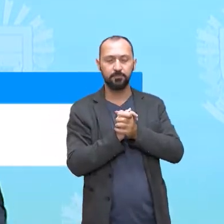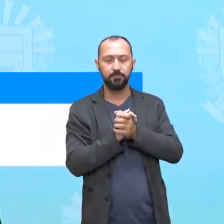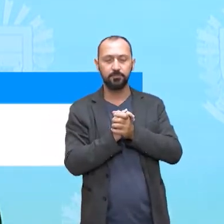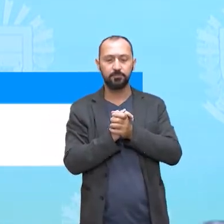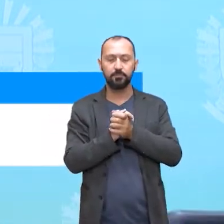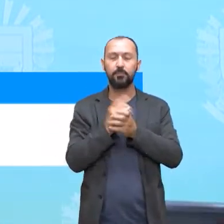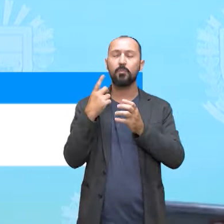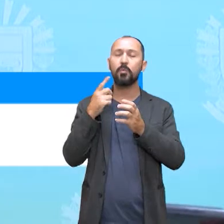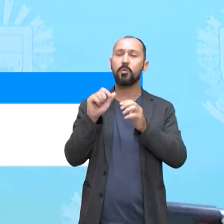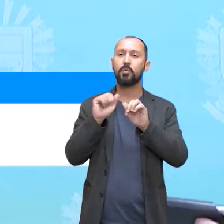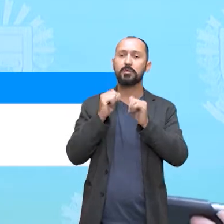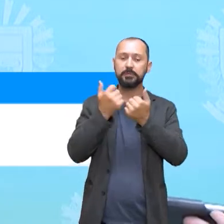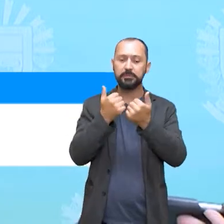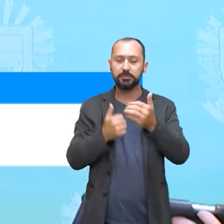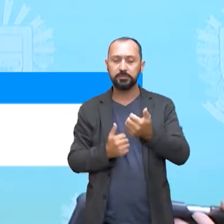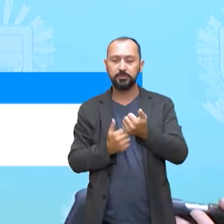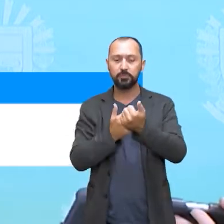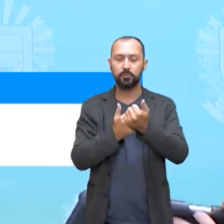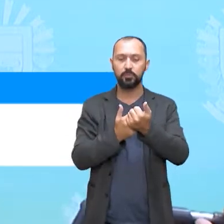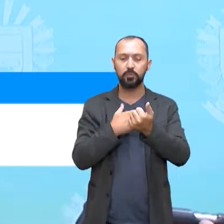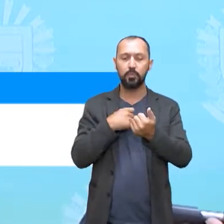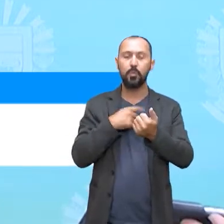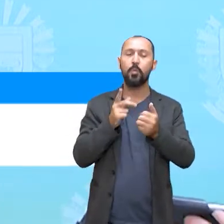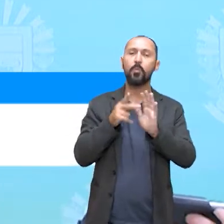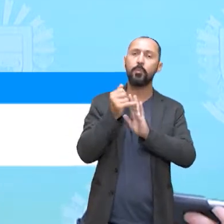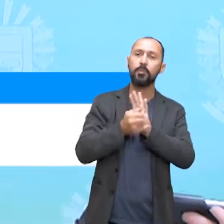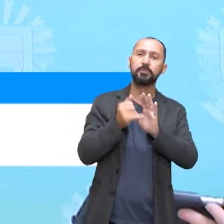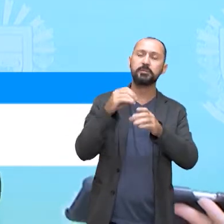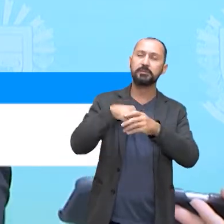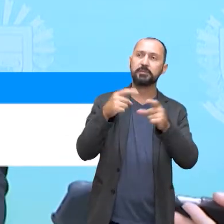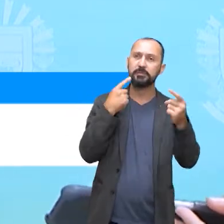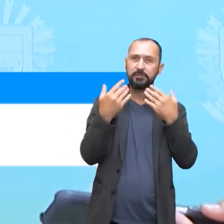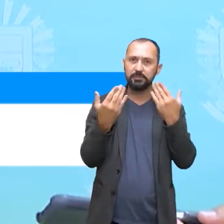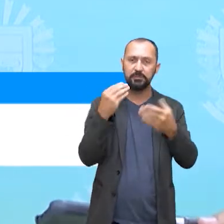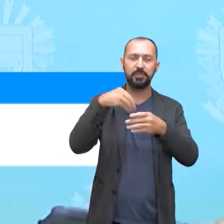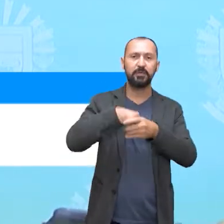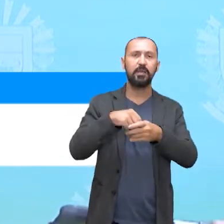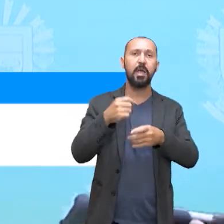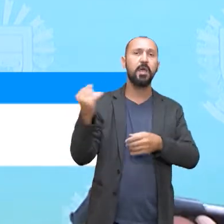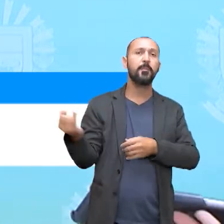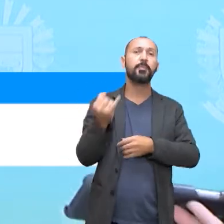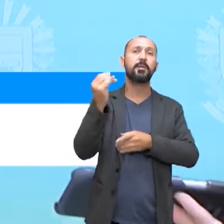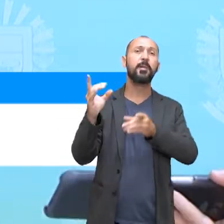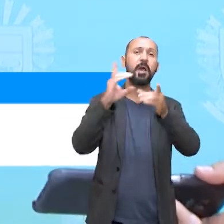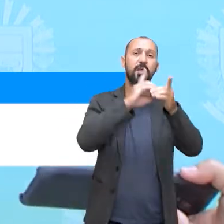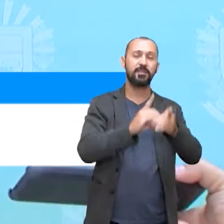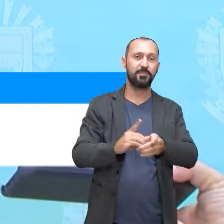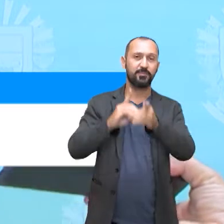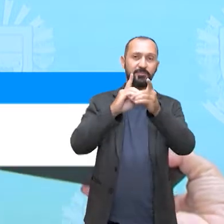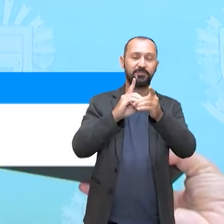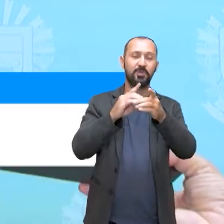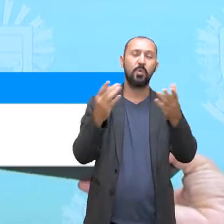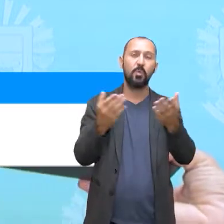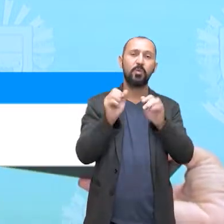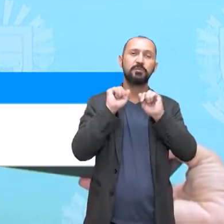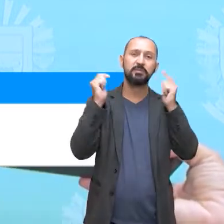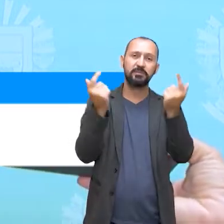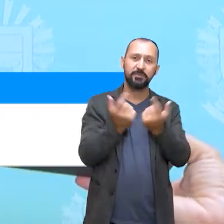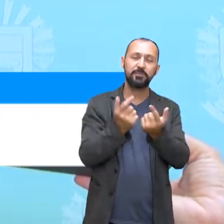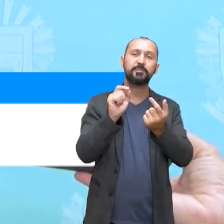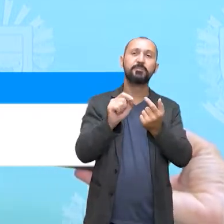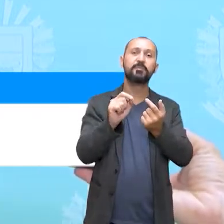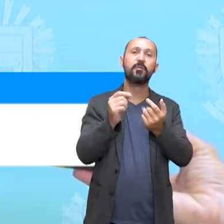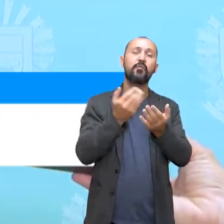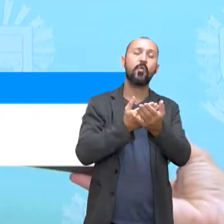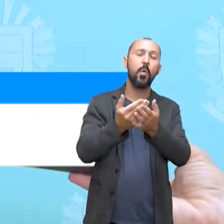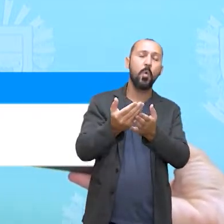Legislativa, os assessores, os projetos, esse embate dentro da casa é importante para a democracia. Claro, a Assembleia